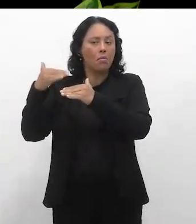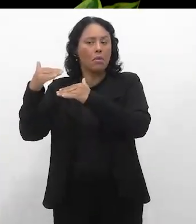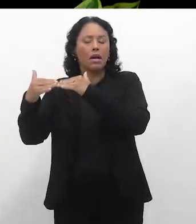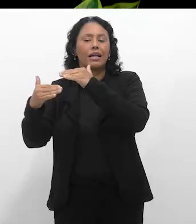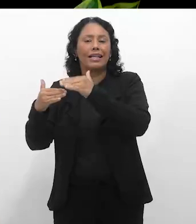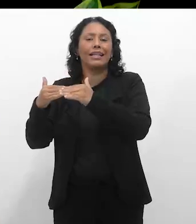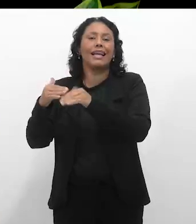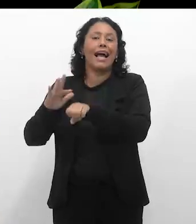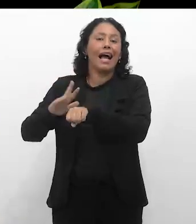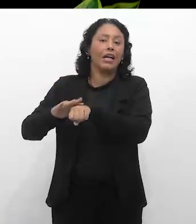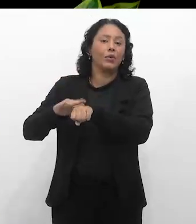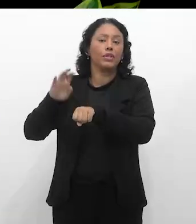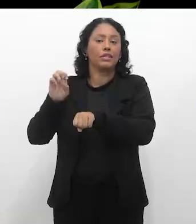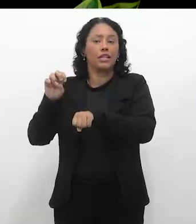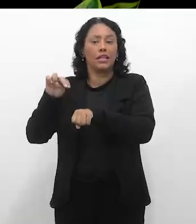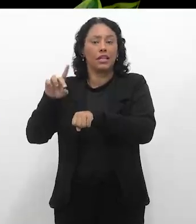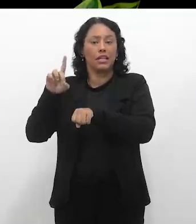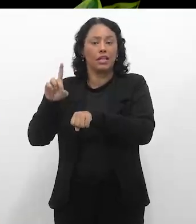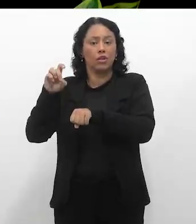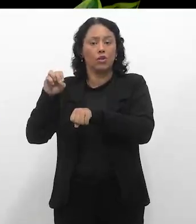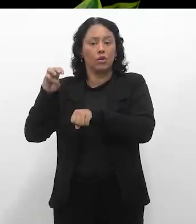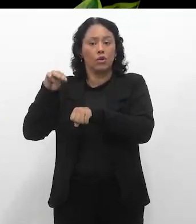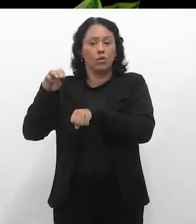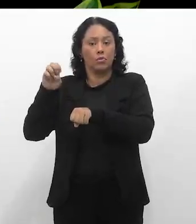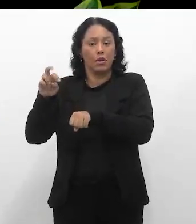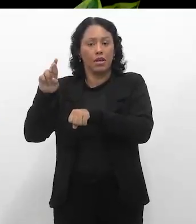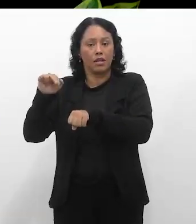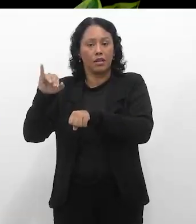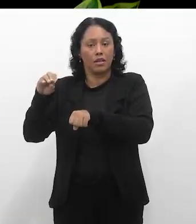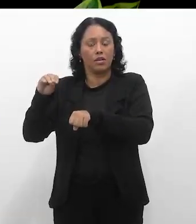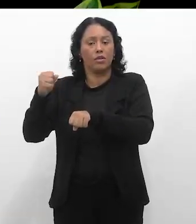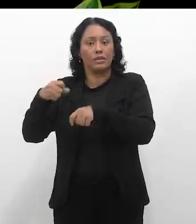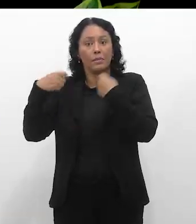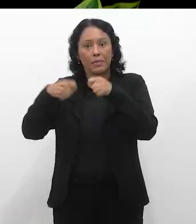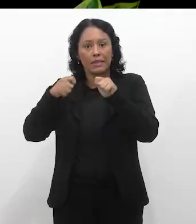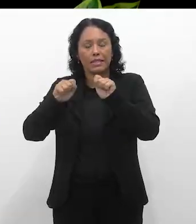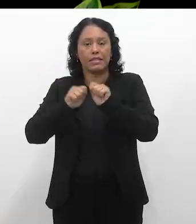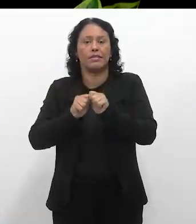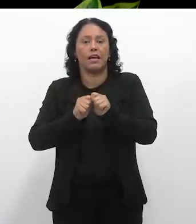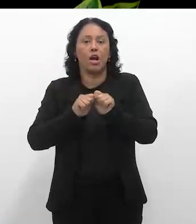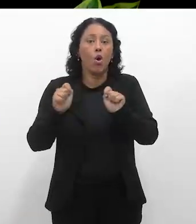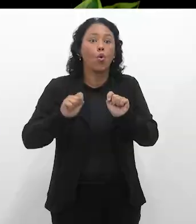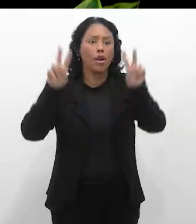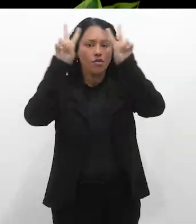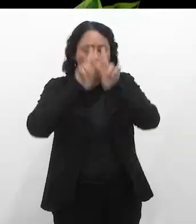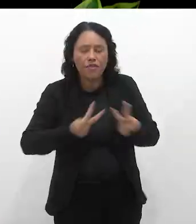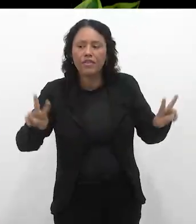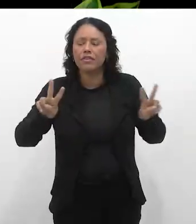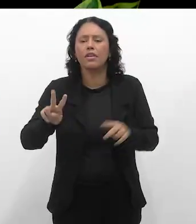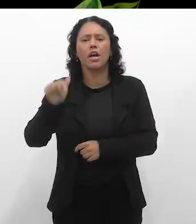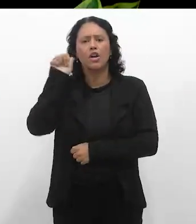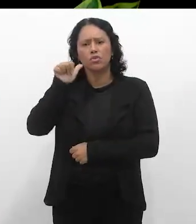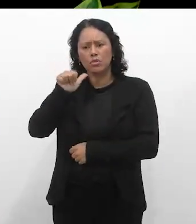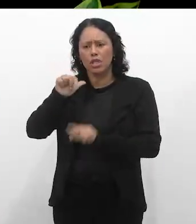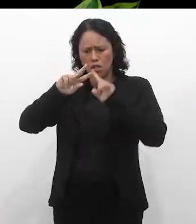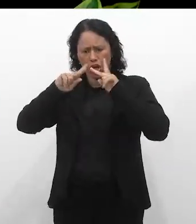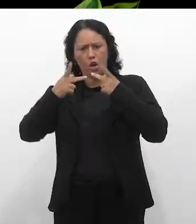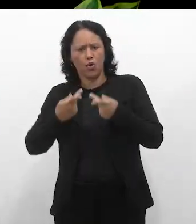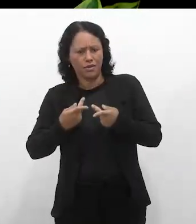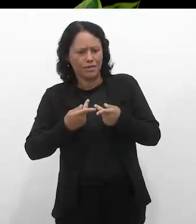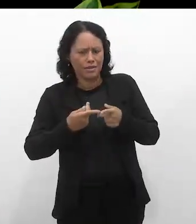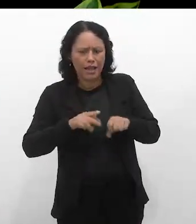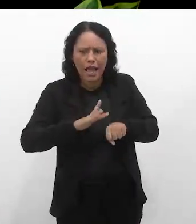gente precisa, a endometriose precisa ter visibilidade, para que as mulheres precisam reconhecer a